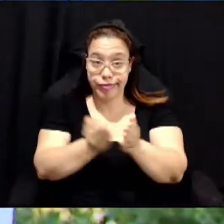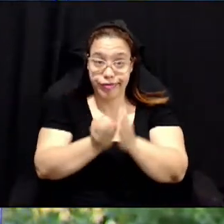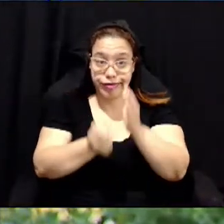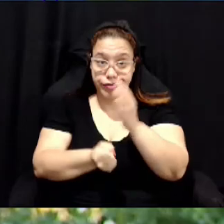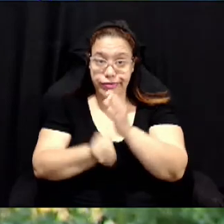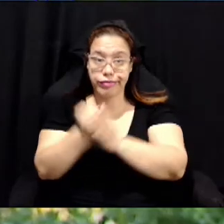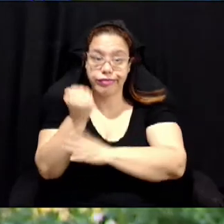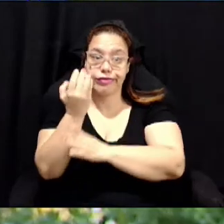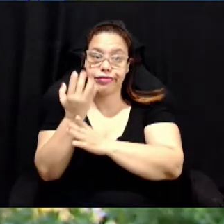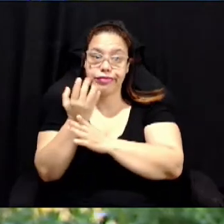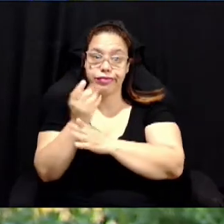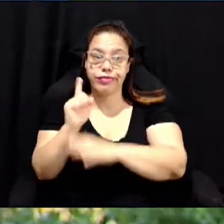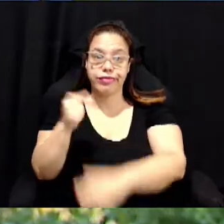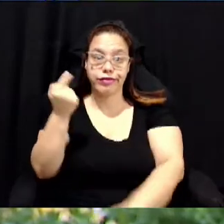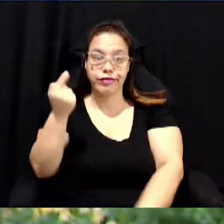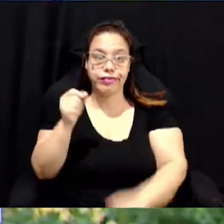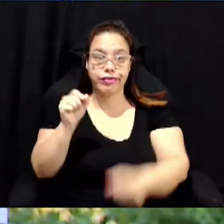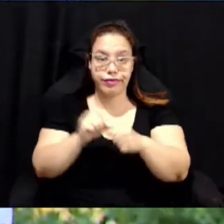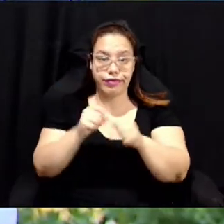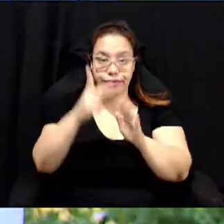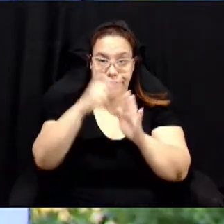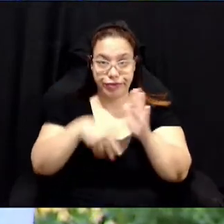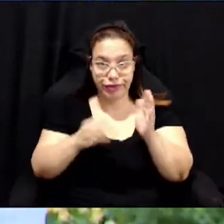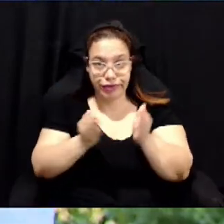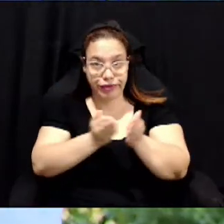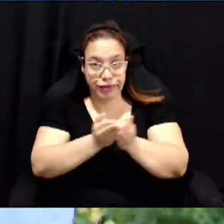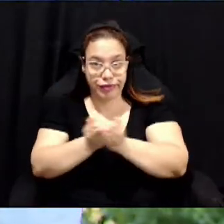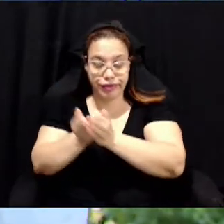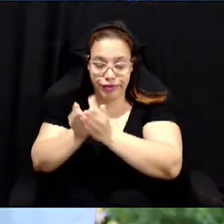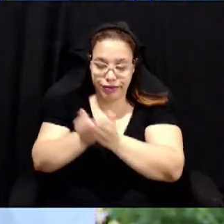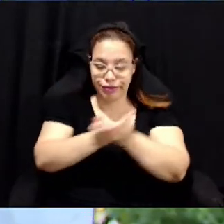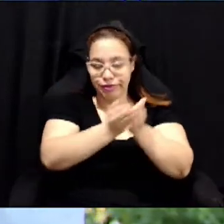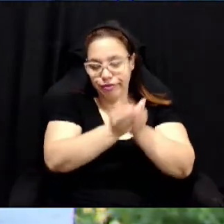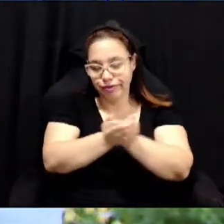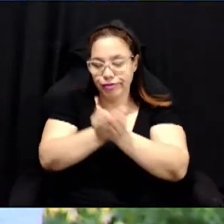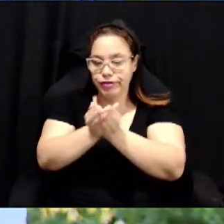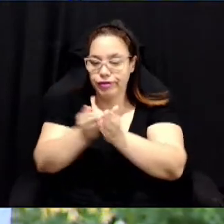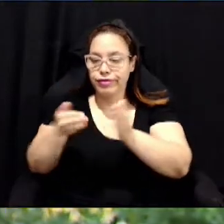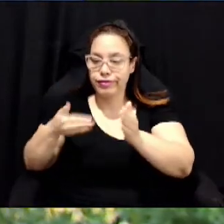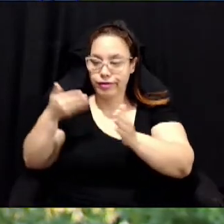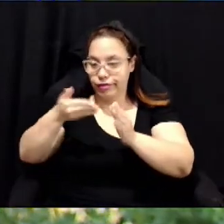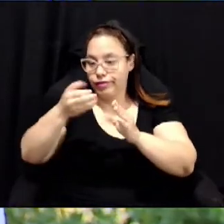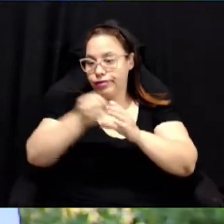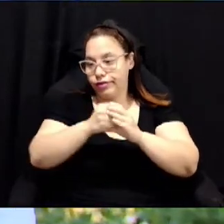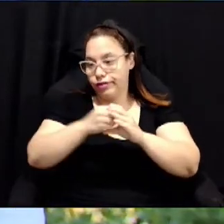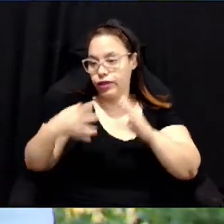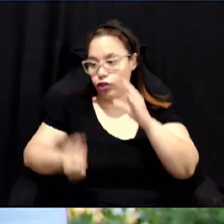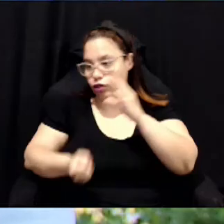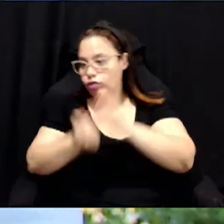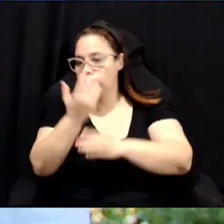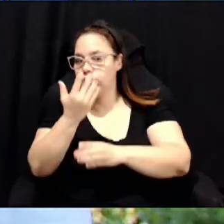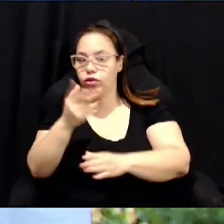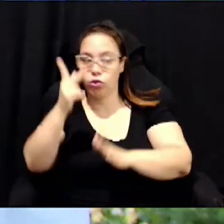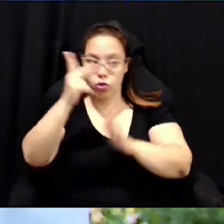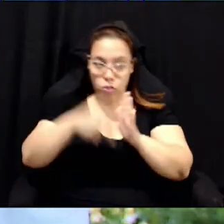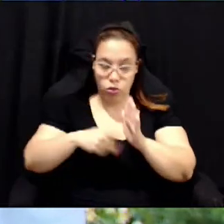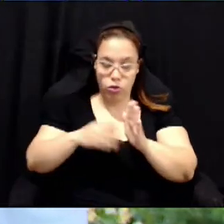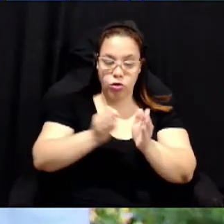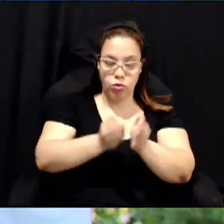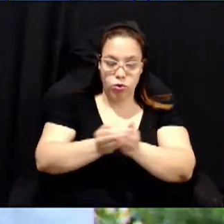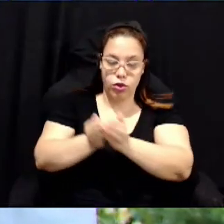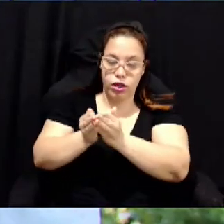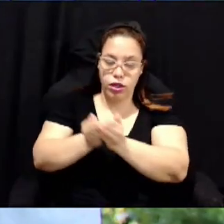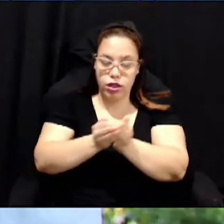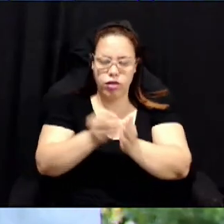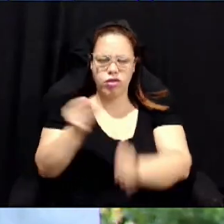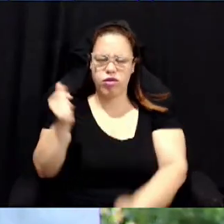disso começaram a fazer seus próprios caiaques, remos, então ele arrasta essa característica aí de fundador aí do seu próprio caiaque, né. Antigamente os caiaques